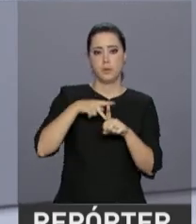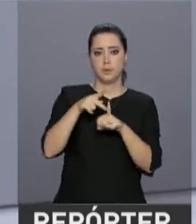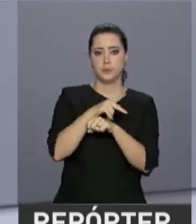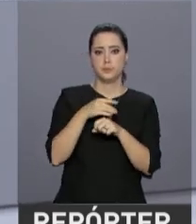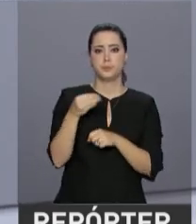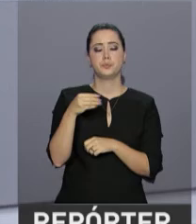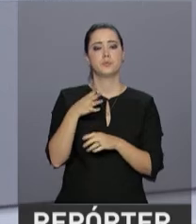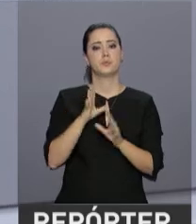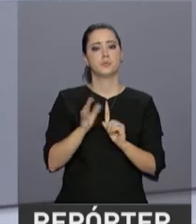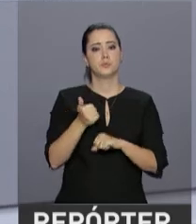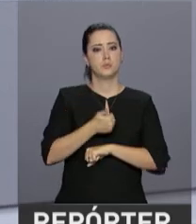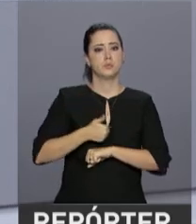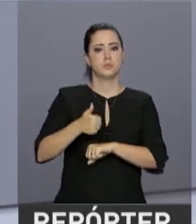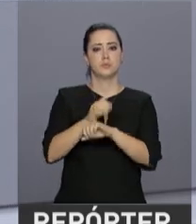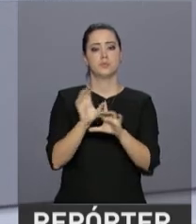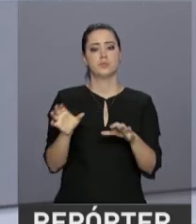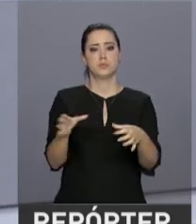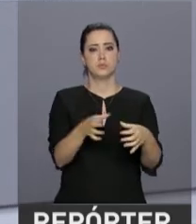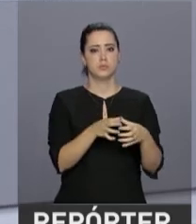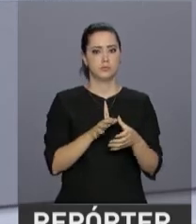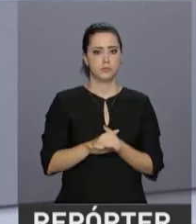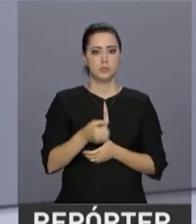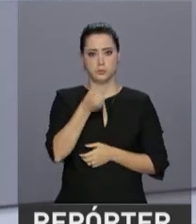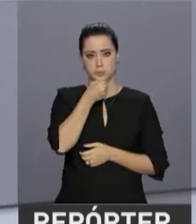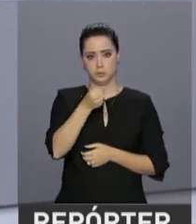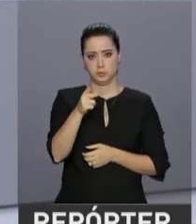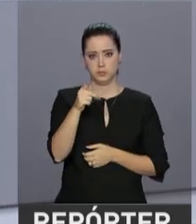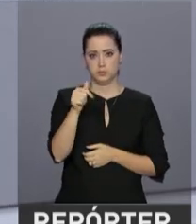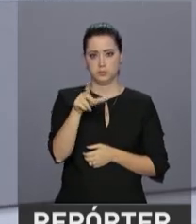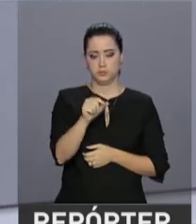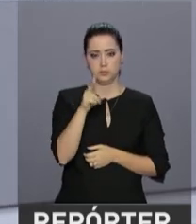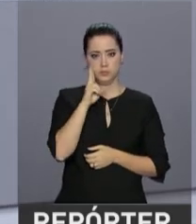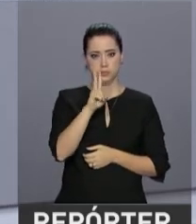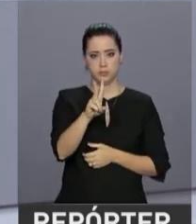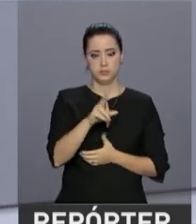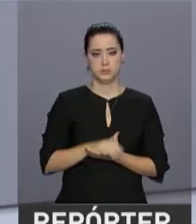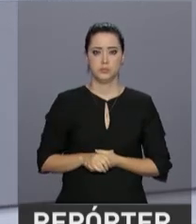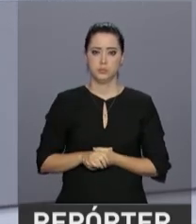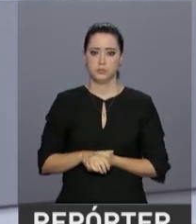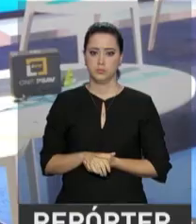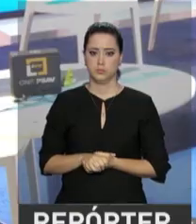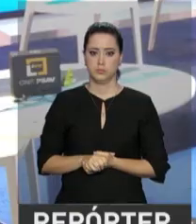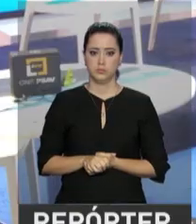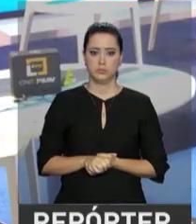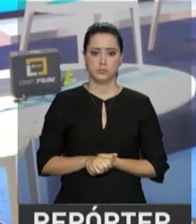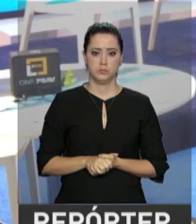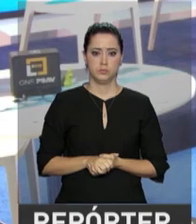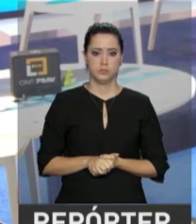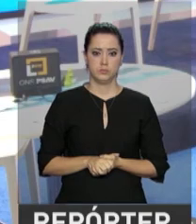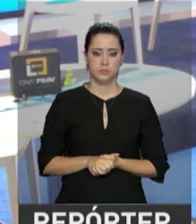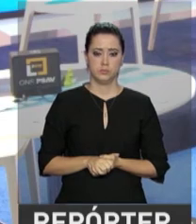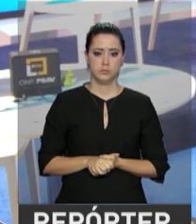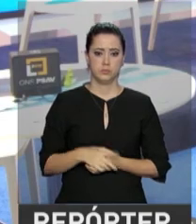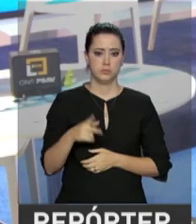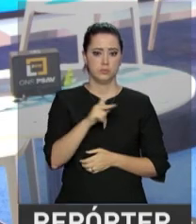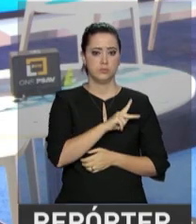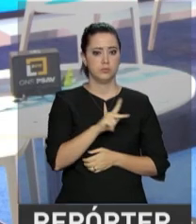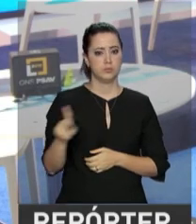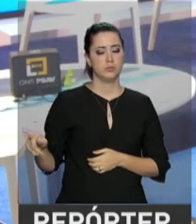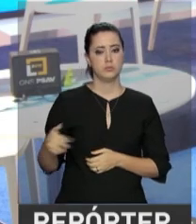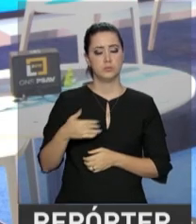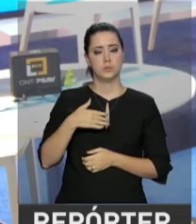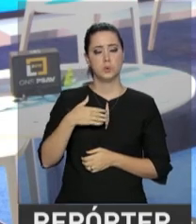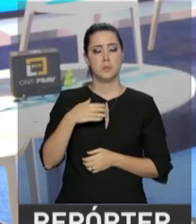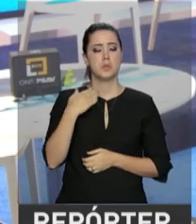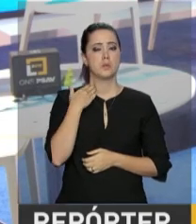outros países além de especialistas na área é a repórter paula de orti acompanhou o presidente do banco central